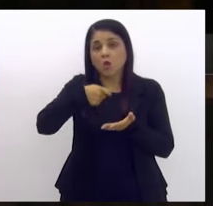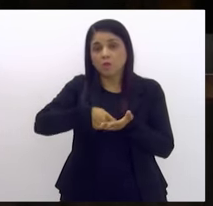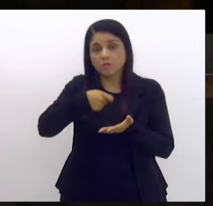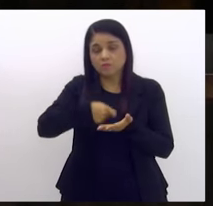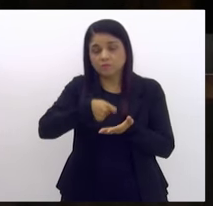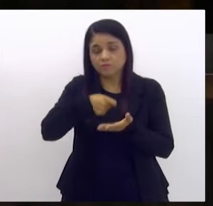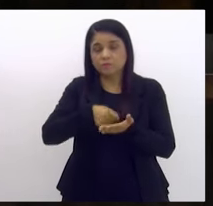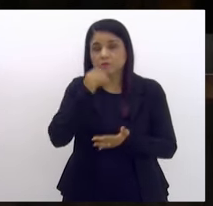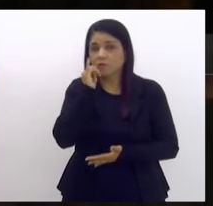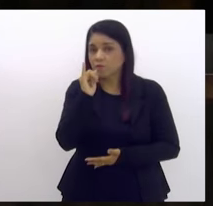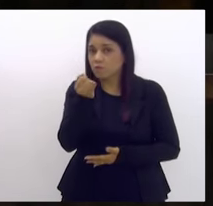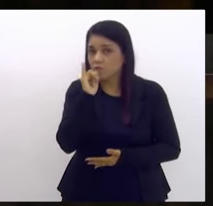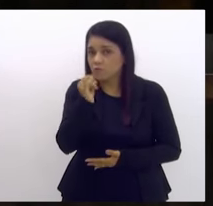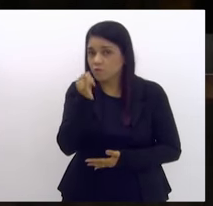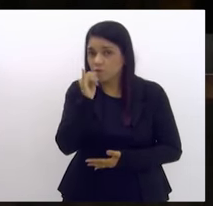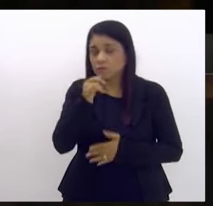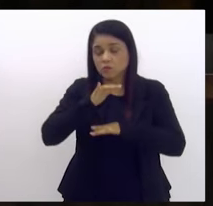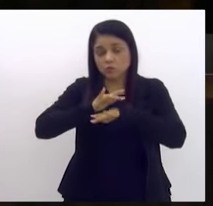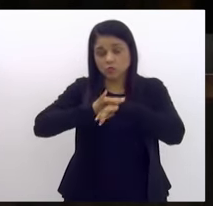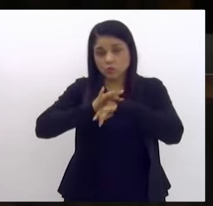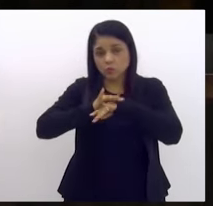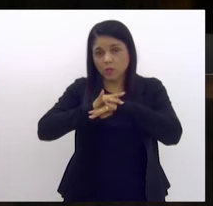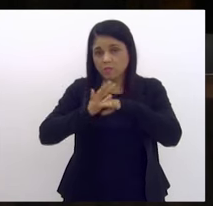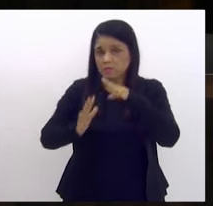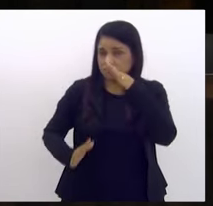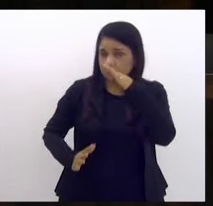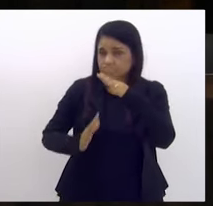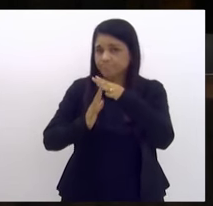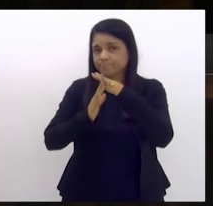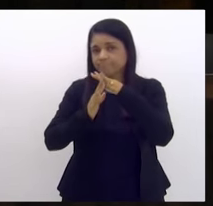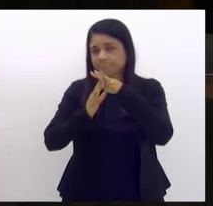da informação sobre as doenças raras